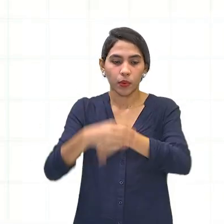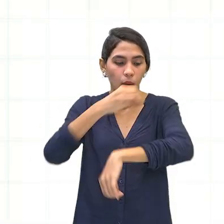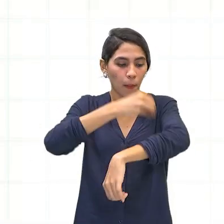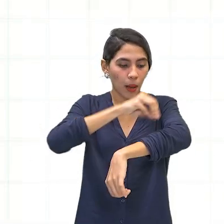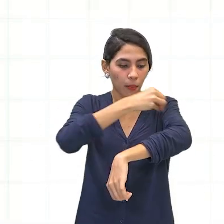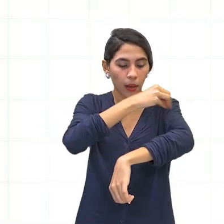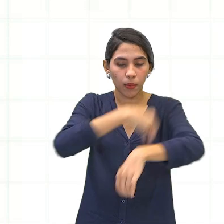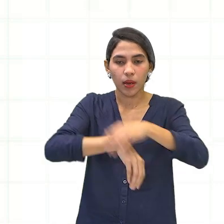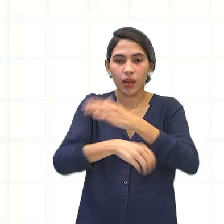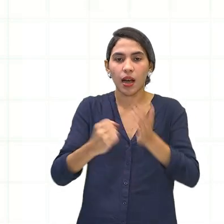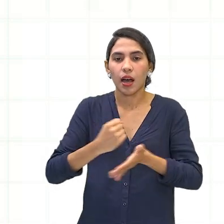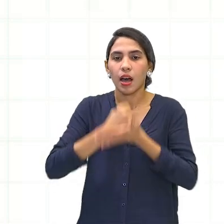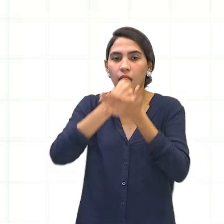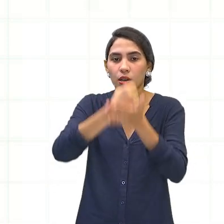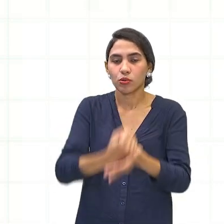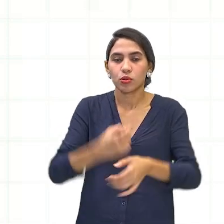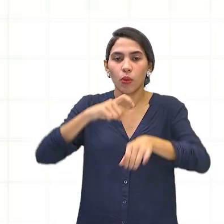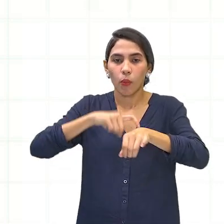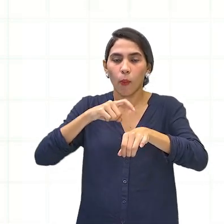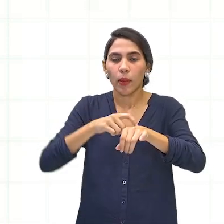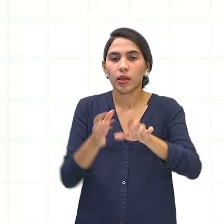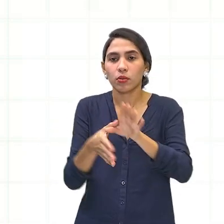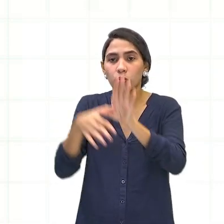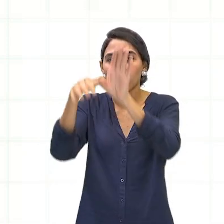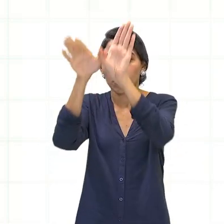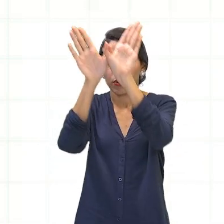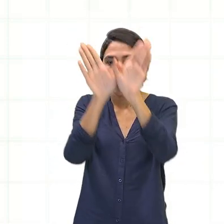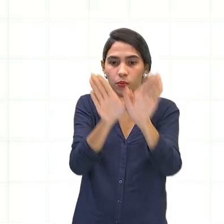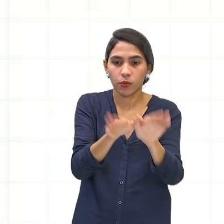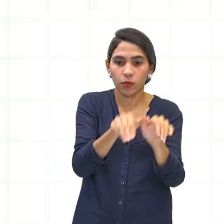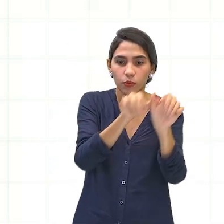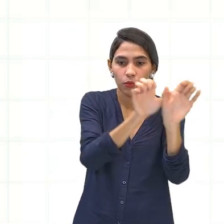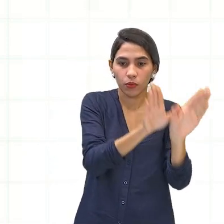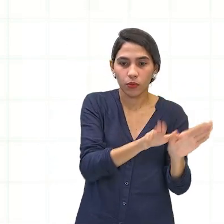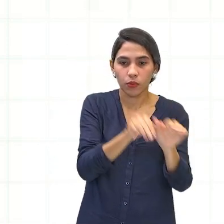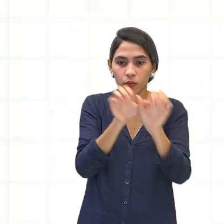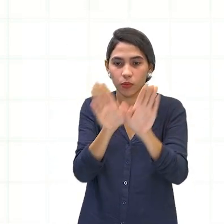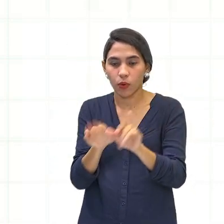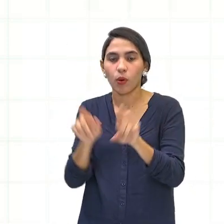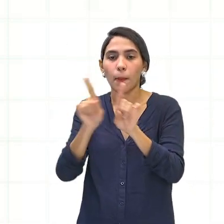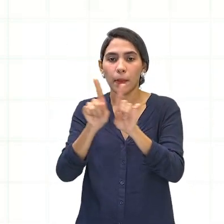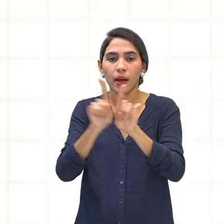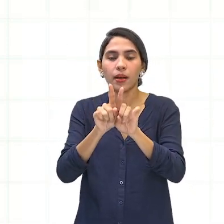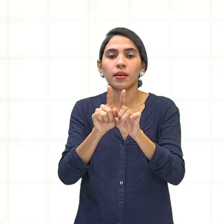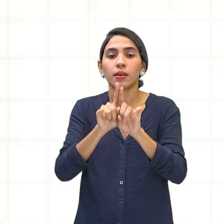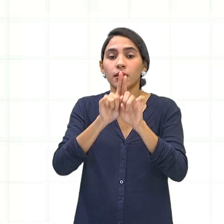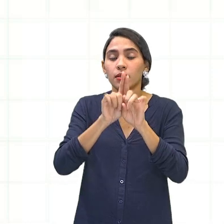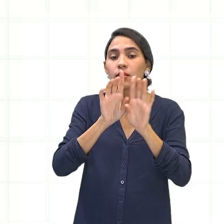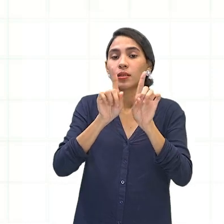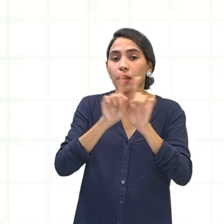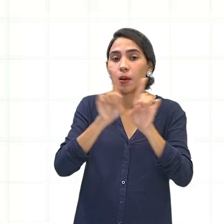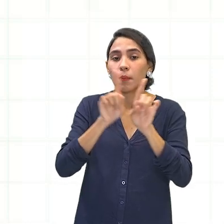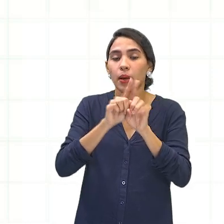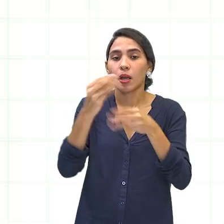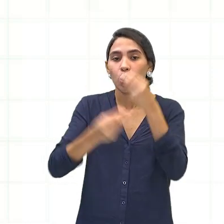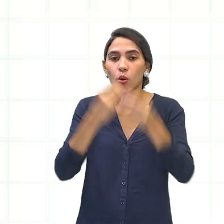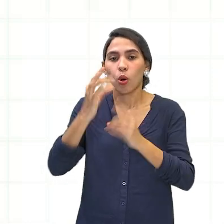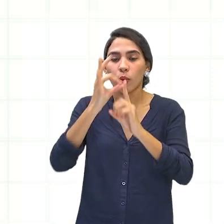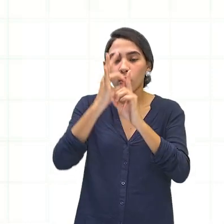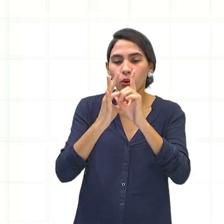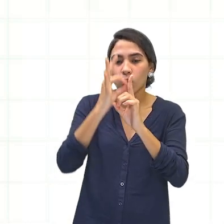elas vão ajudar não somente no voo, mas também na regulação térmica, né? Permitindo com que esse animal mantenha